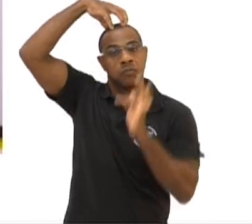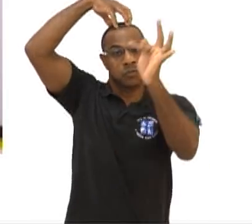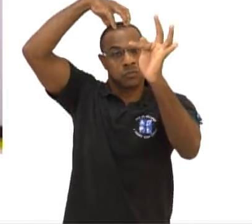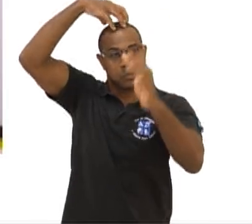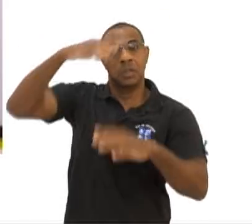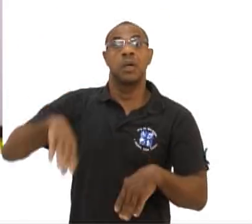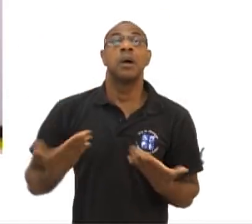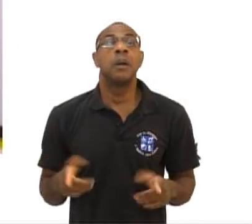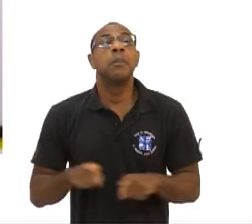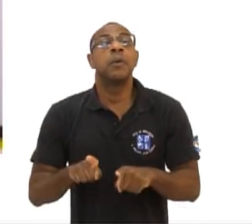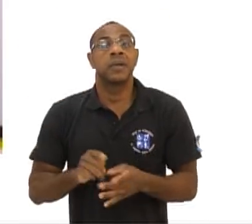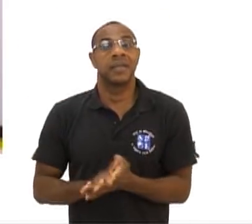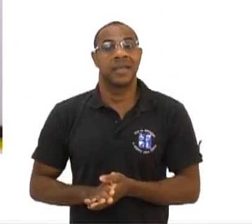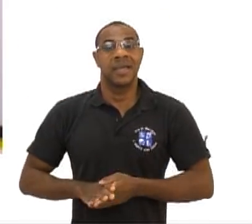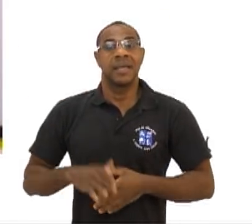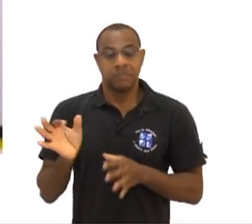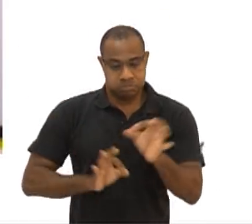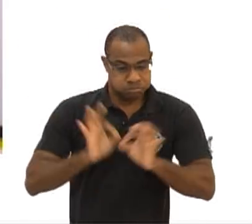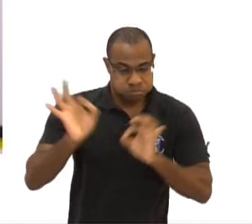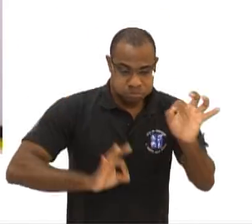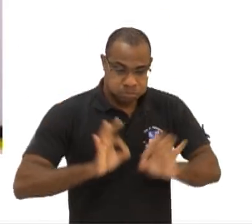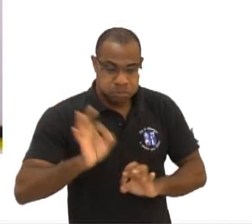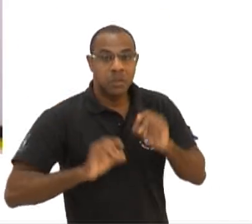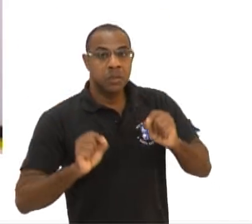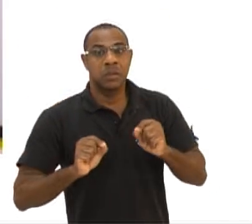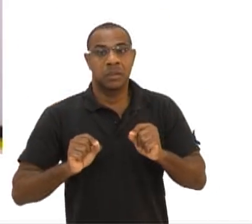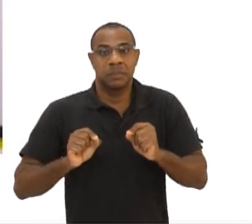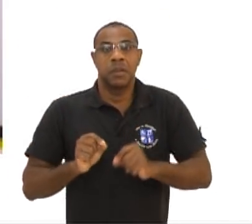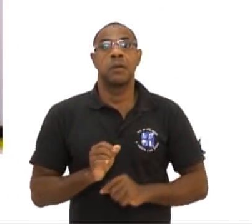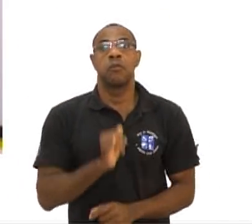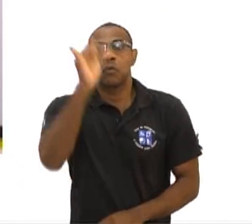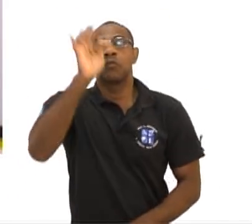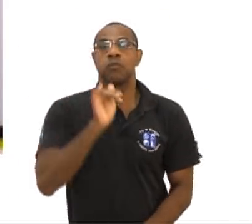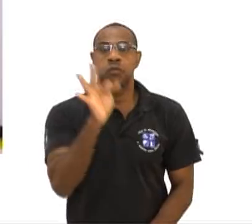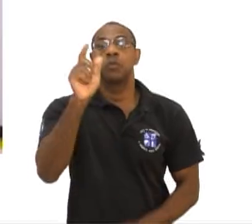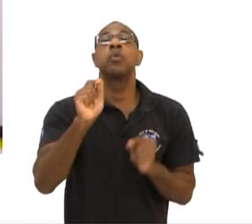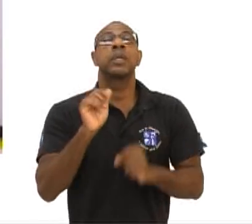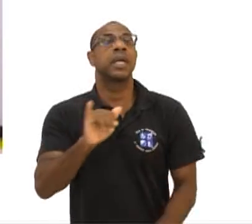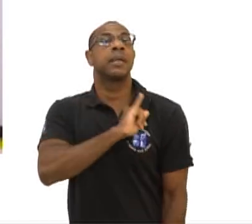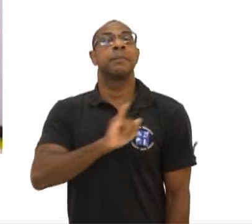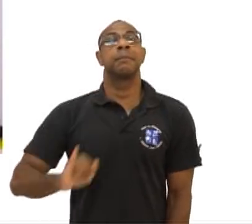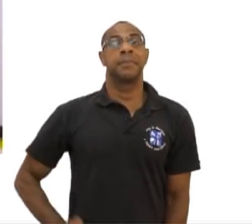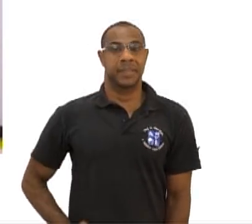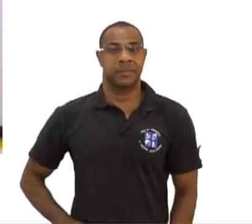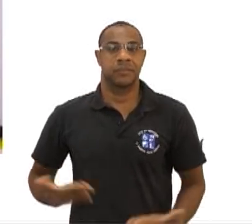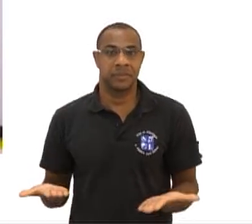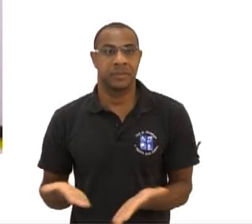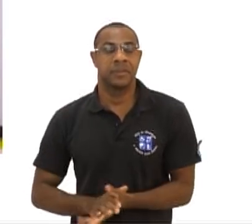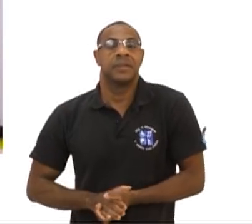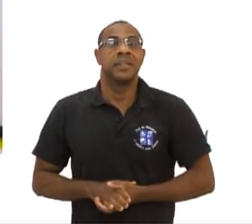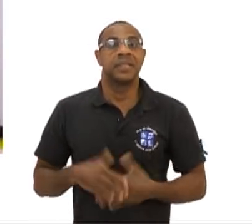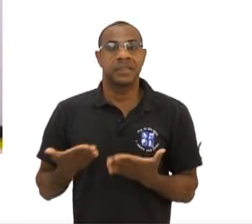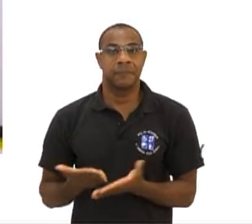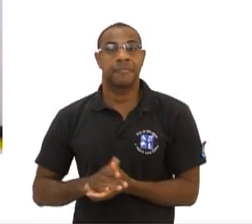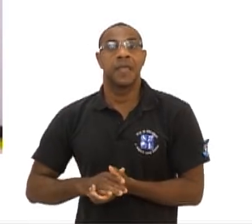de Siddhartha Gautama o preparava para ser um grande imperador. Chamaram o Shana, o homem mais sábio da Índia, com a promessa de que